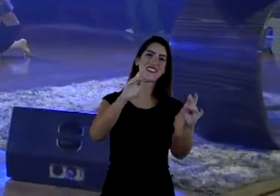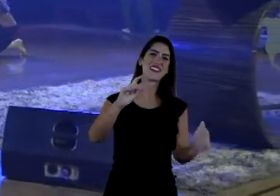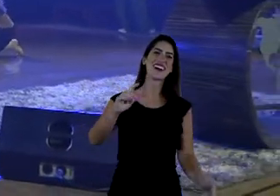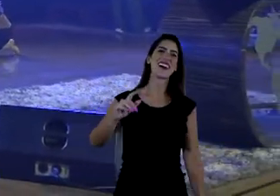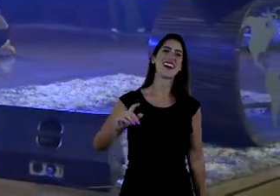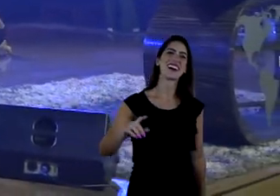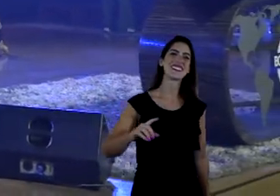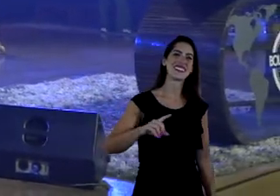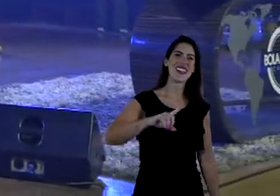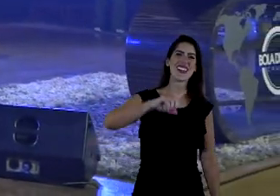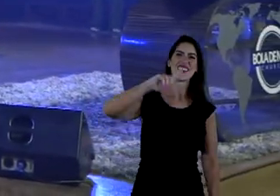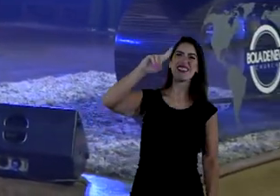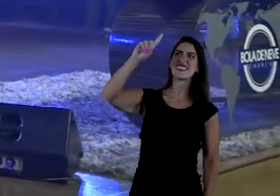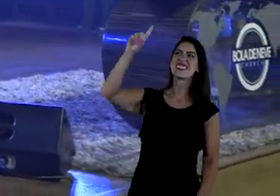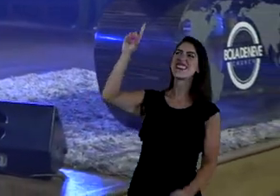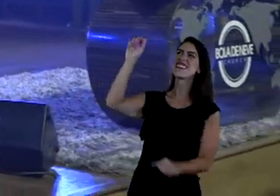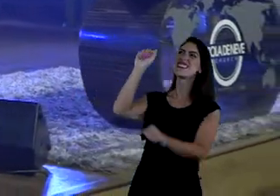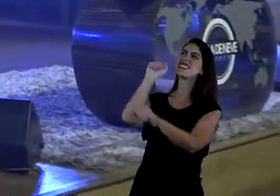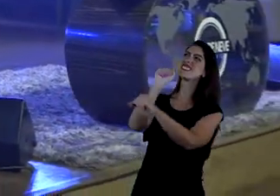Yeshua.